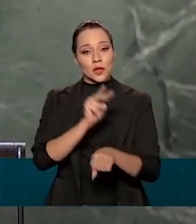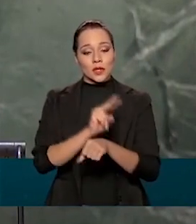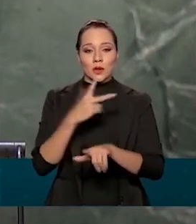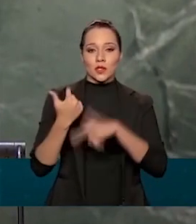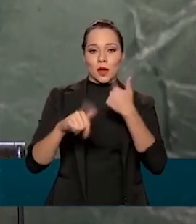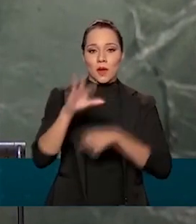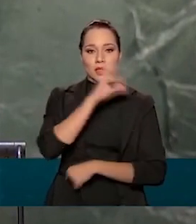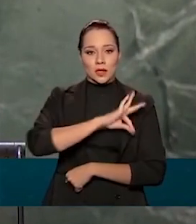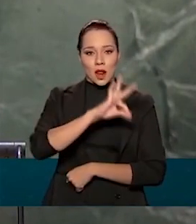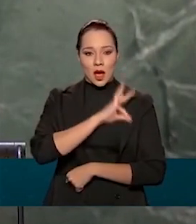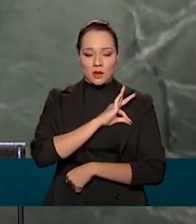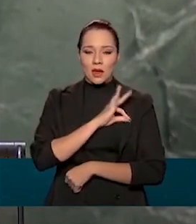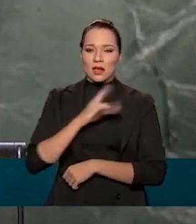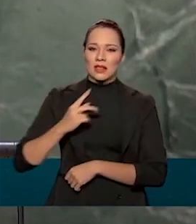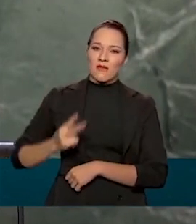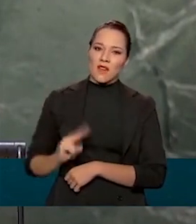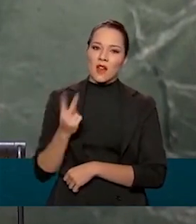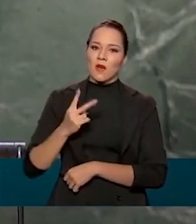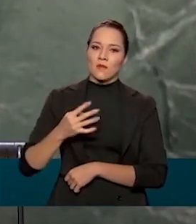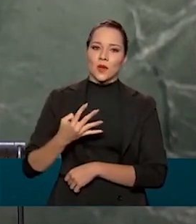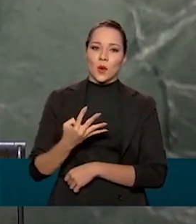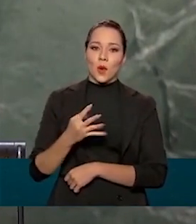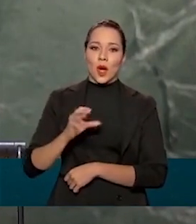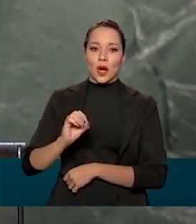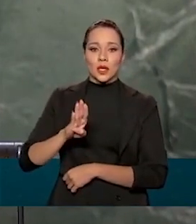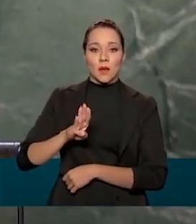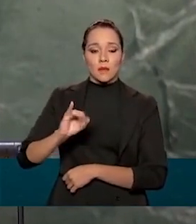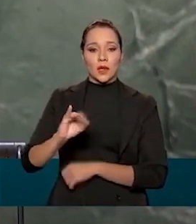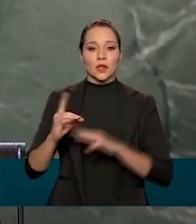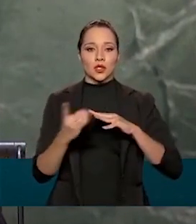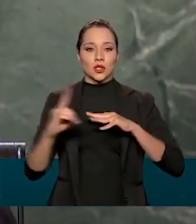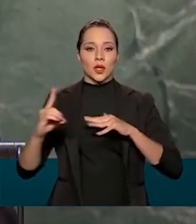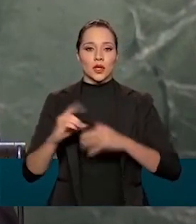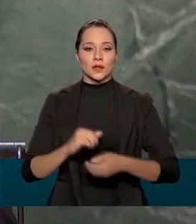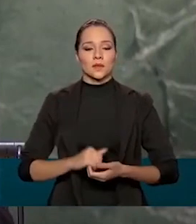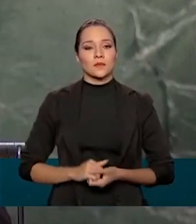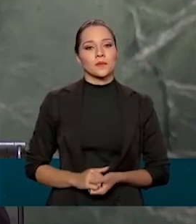renda que nos custaram cerca de $40 bilhões.